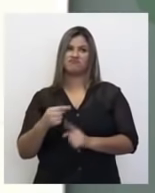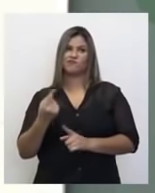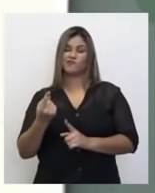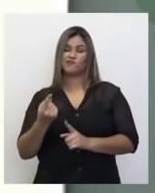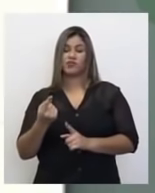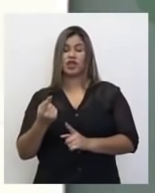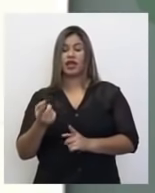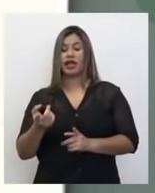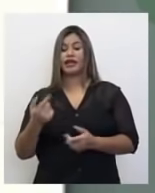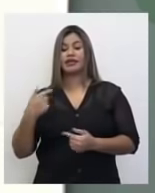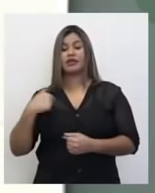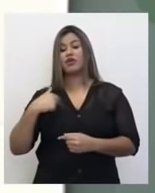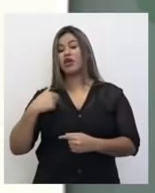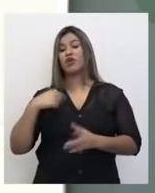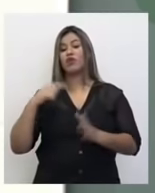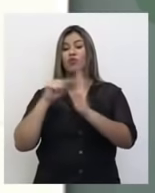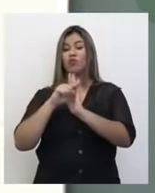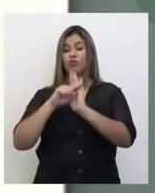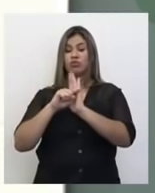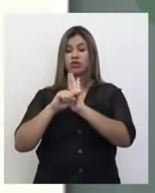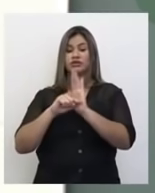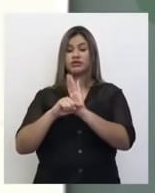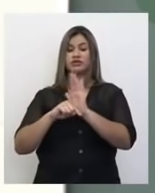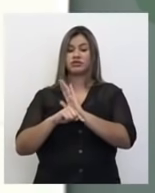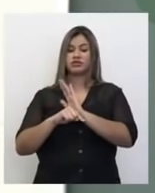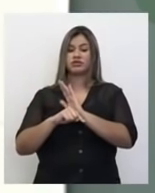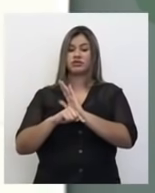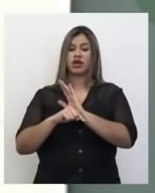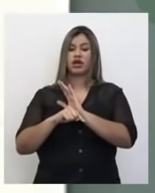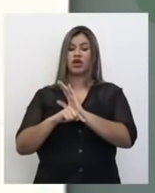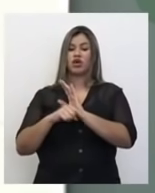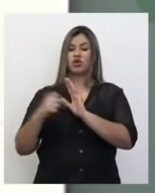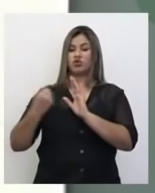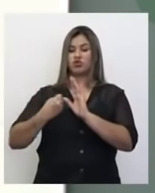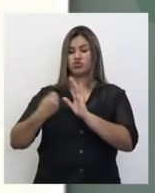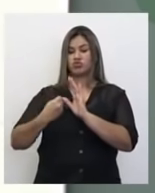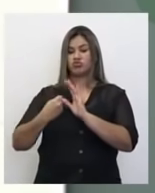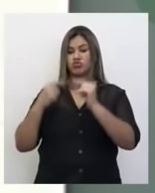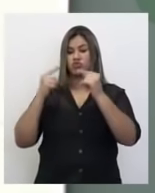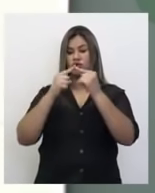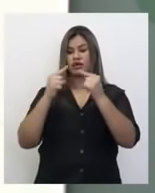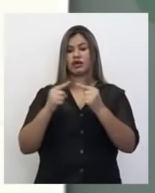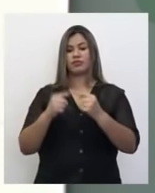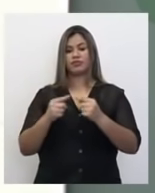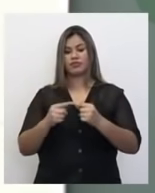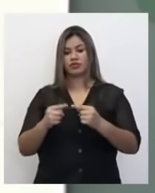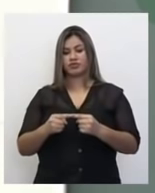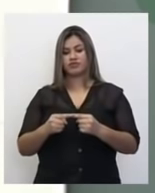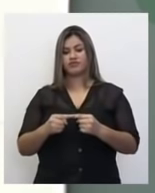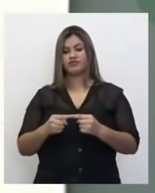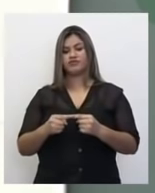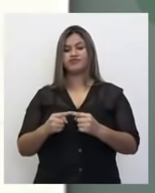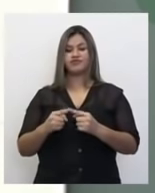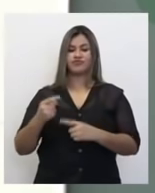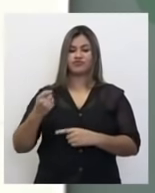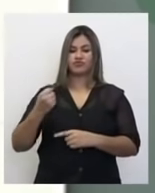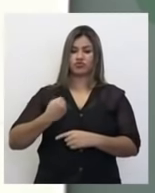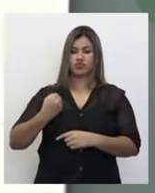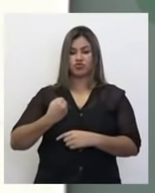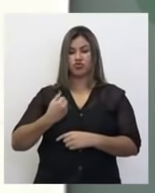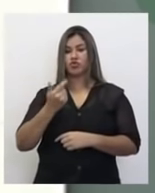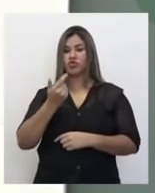acontece? Você vai verificar quais combinações de números, né, com quantos menos números você vai conseguir uma